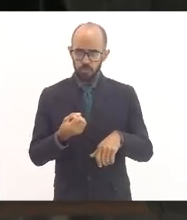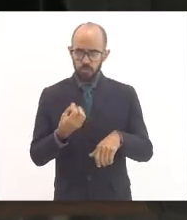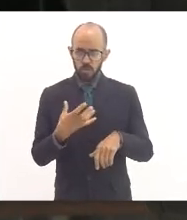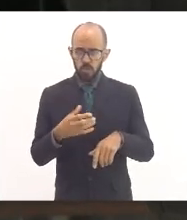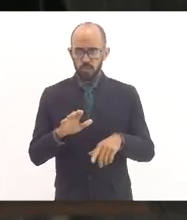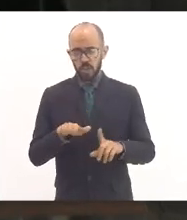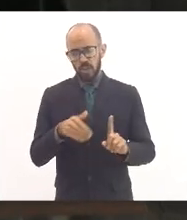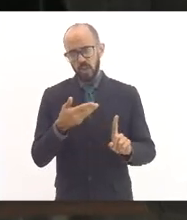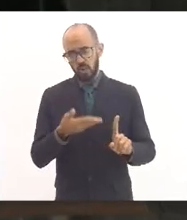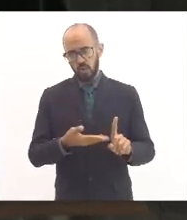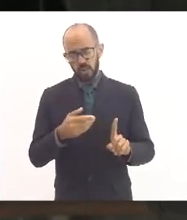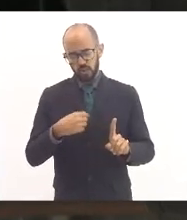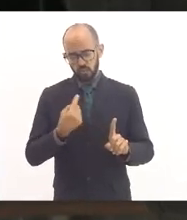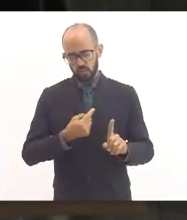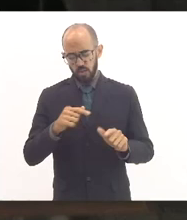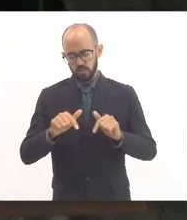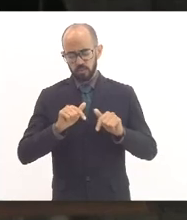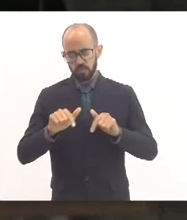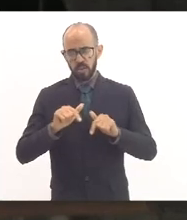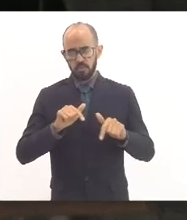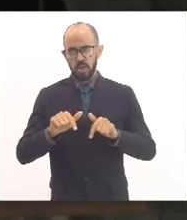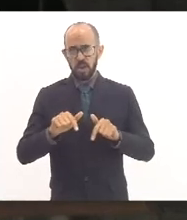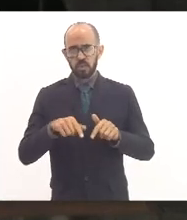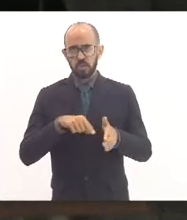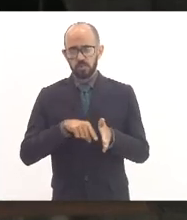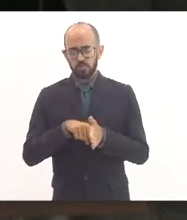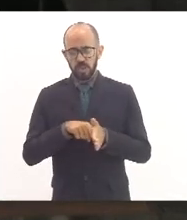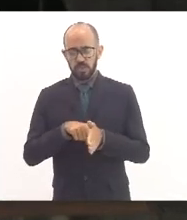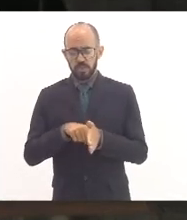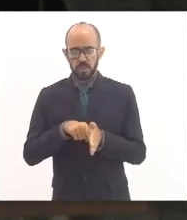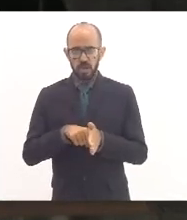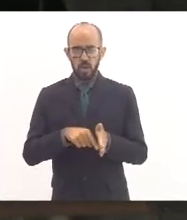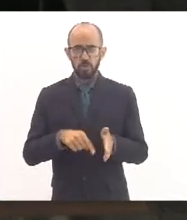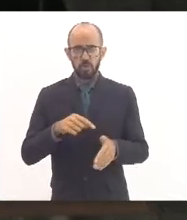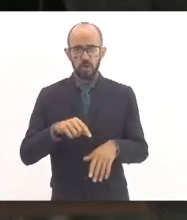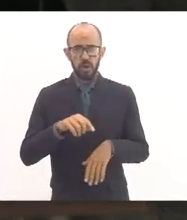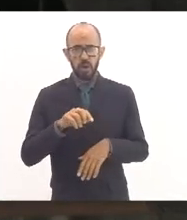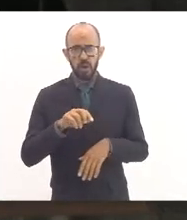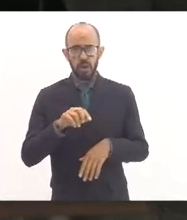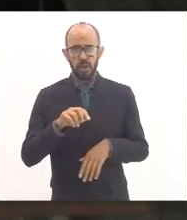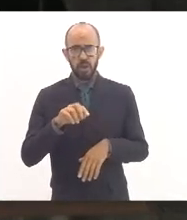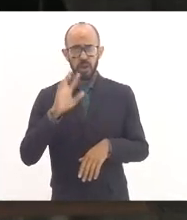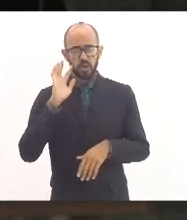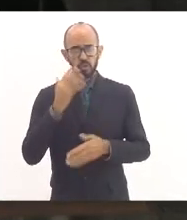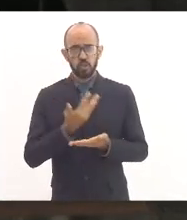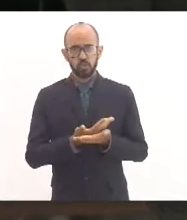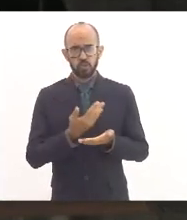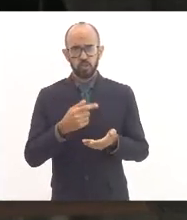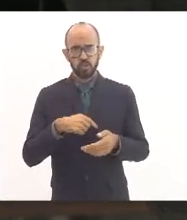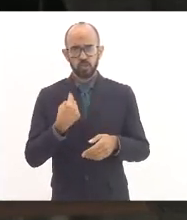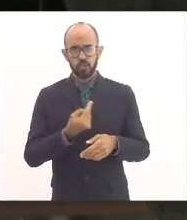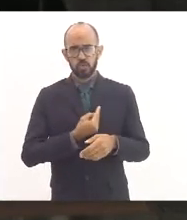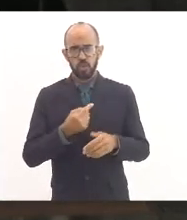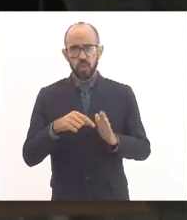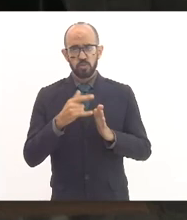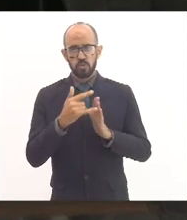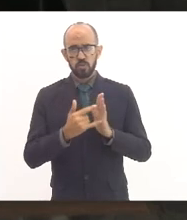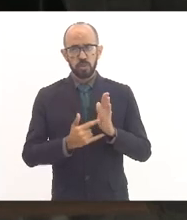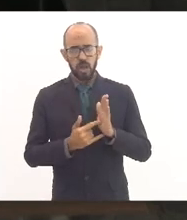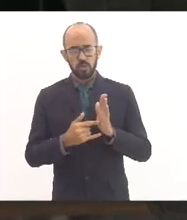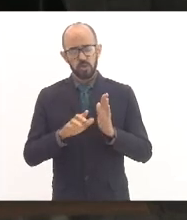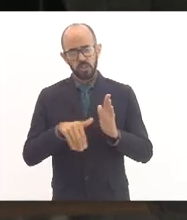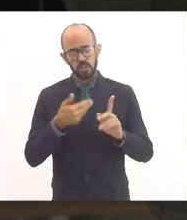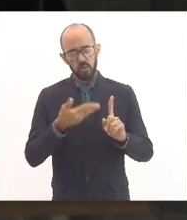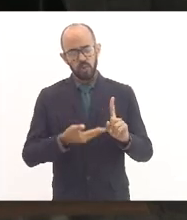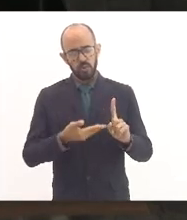que já reconhece a nossa atividade como pericial por meio de resoluções e os nossos laudos já são reconhecidos por lei